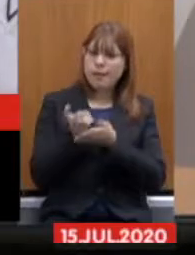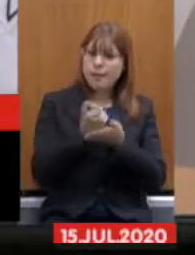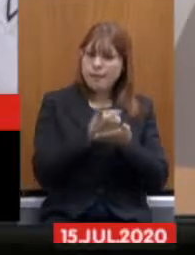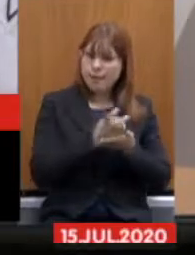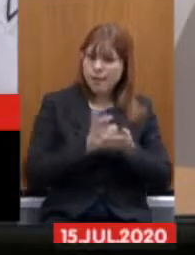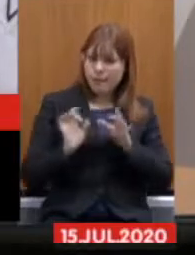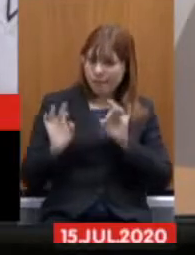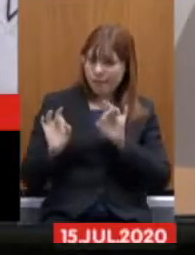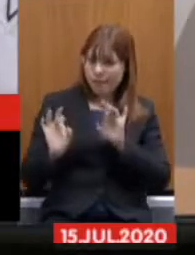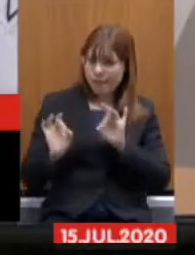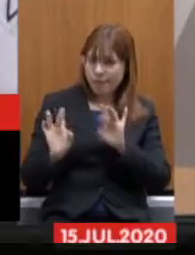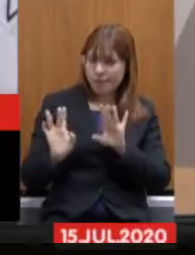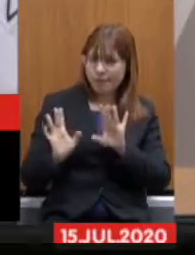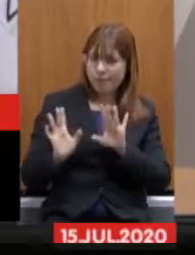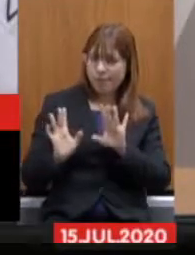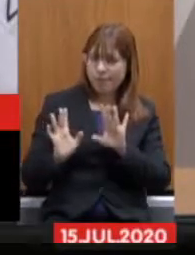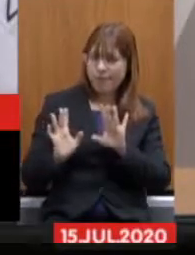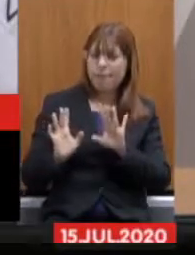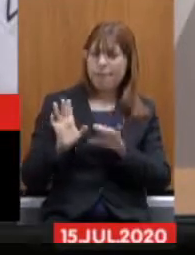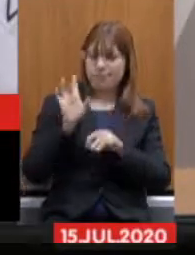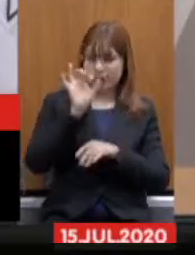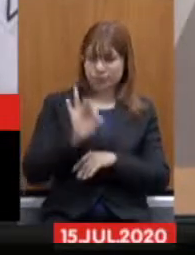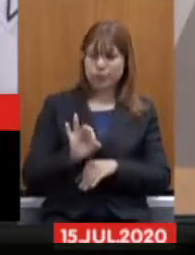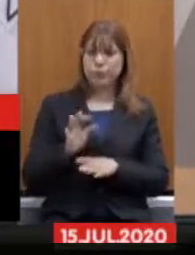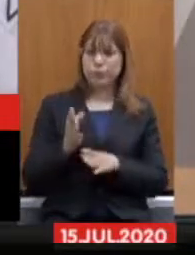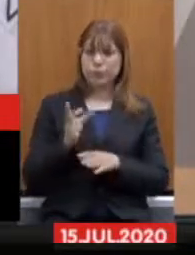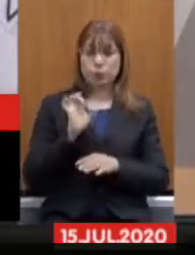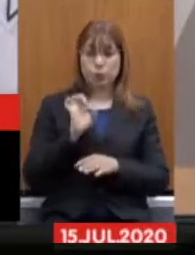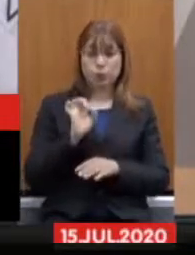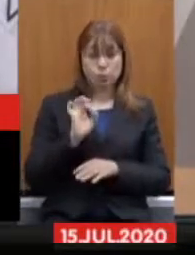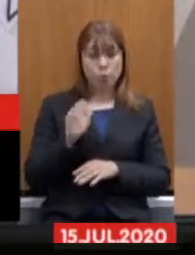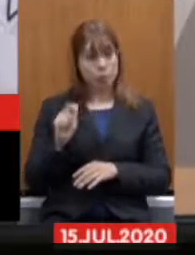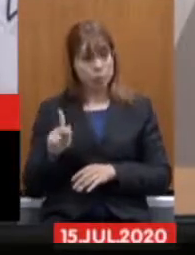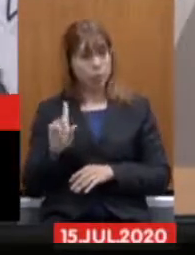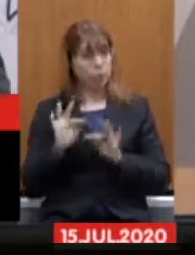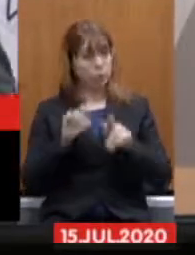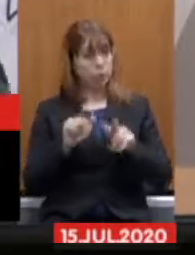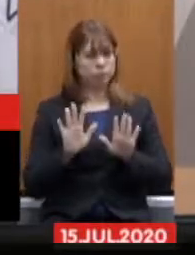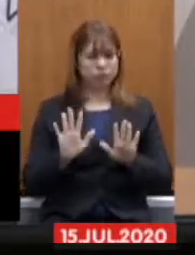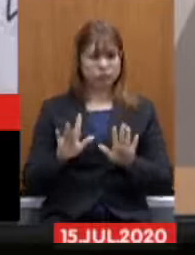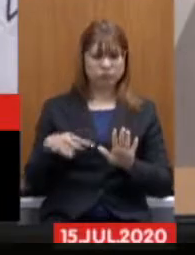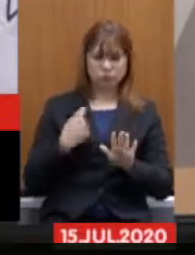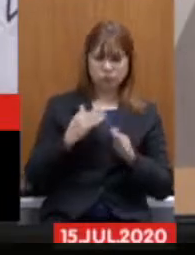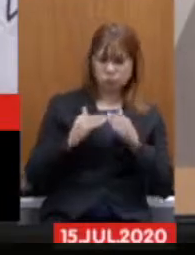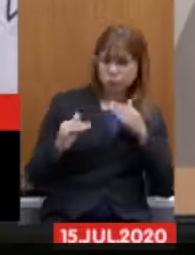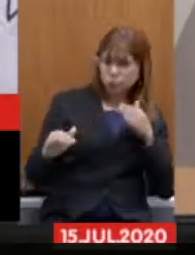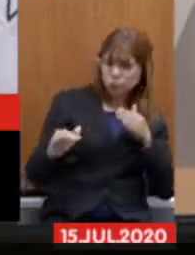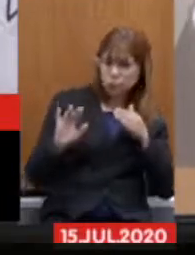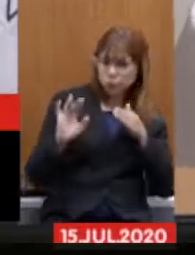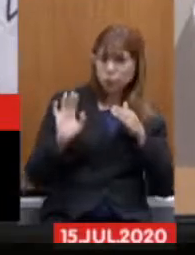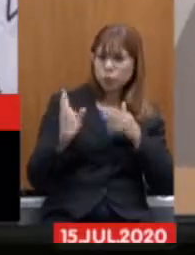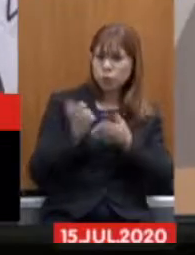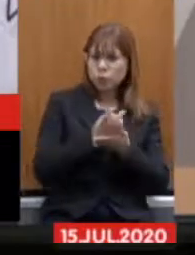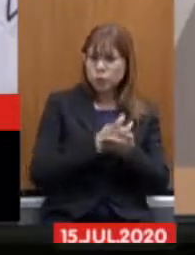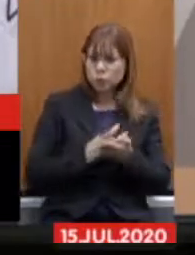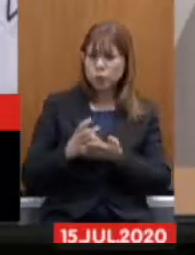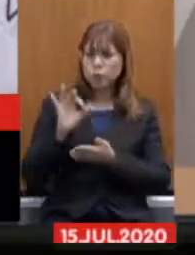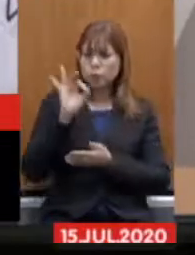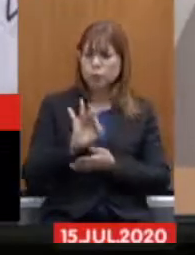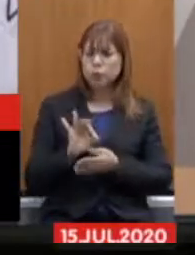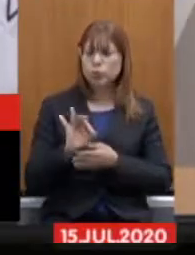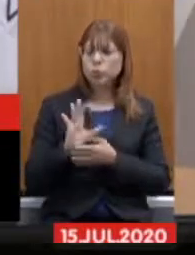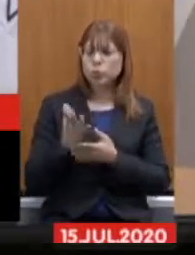extraordinária que é para todo mundo não é só para aposentado quer dizer que nós somos contra ali cortar extraordinário então